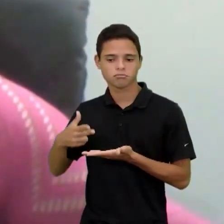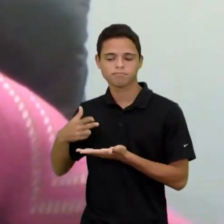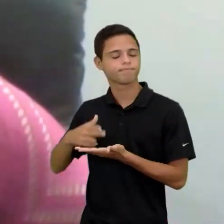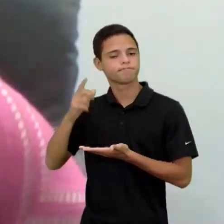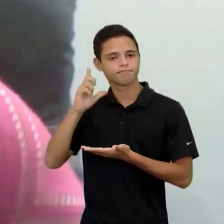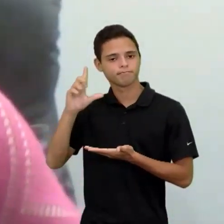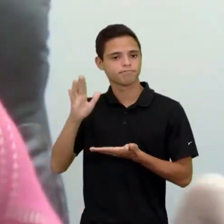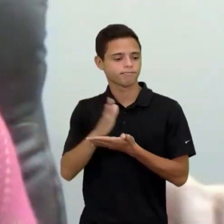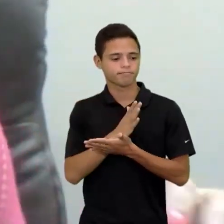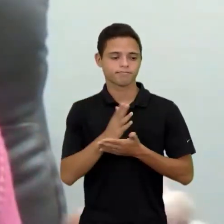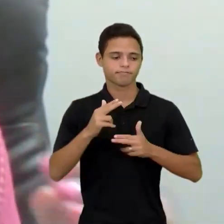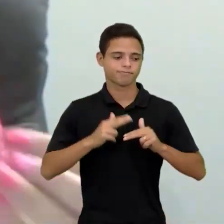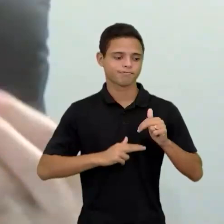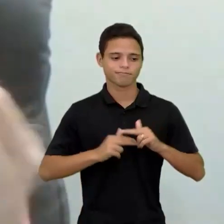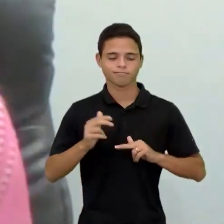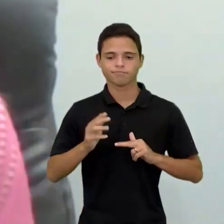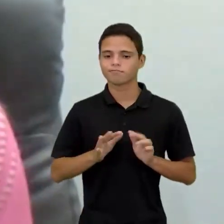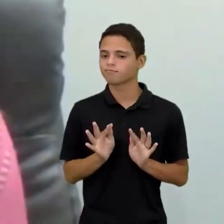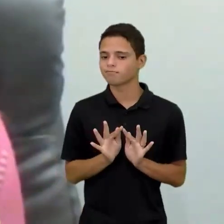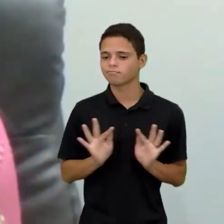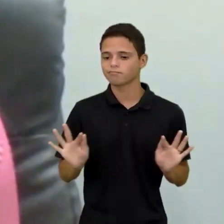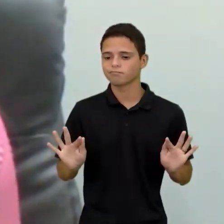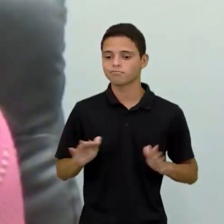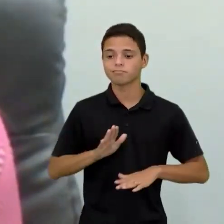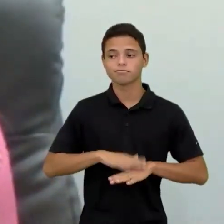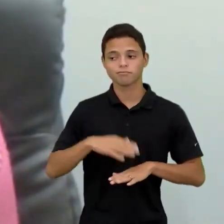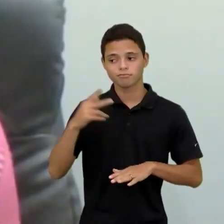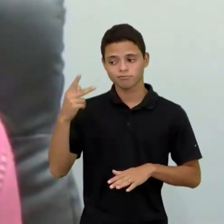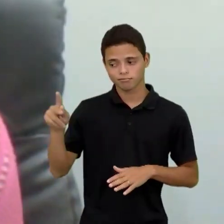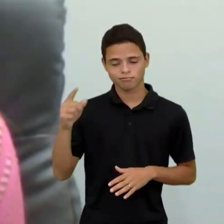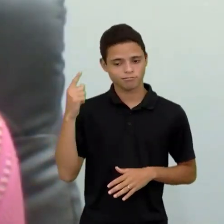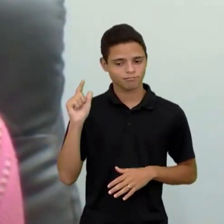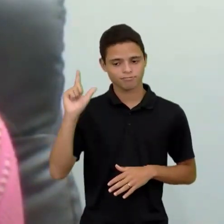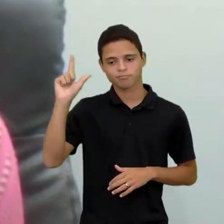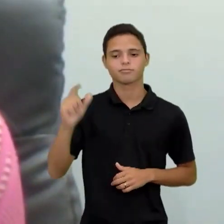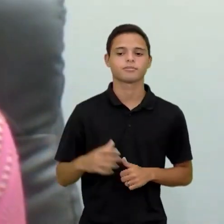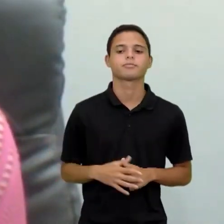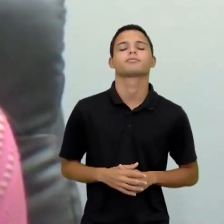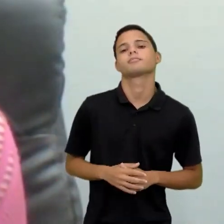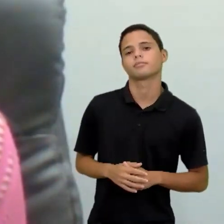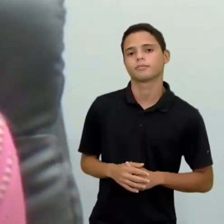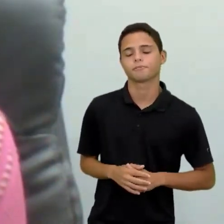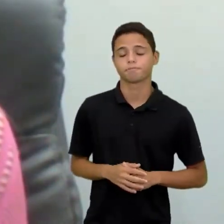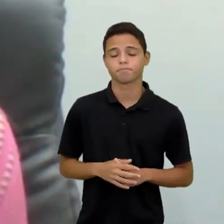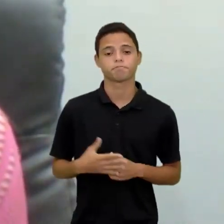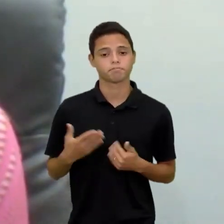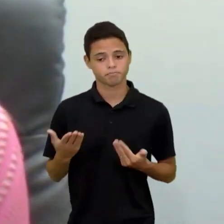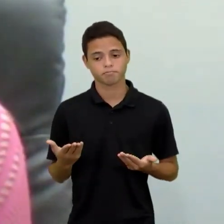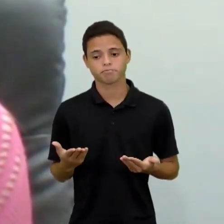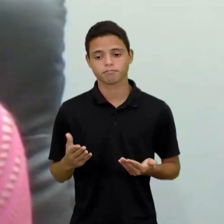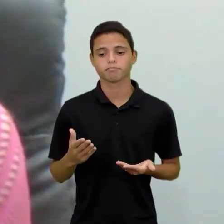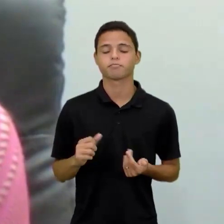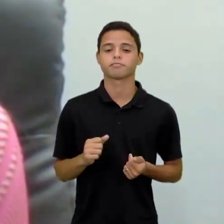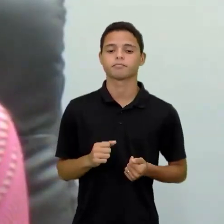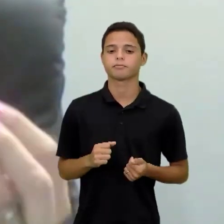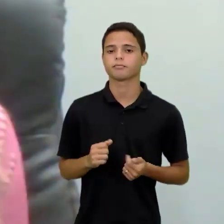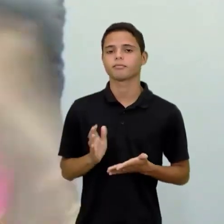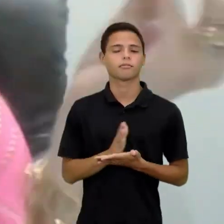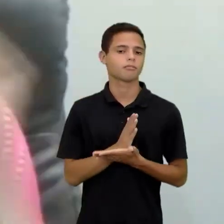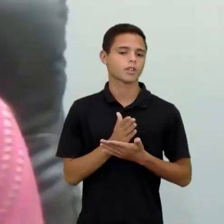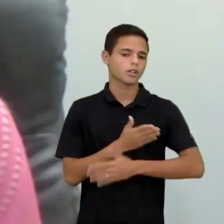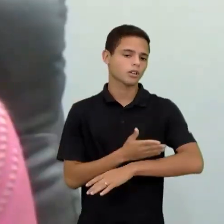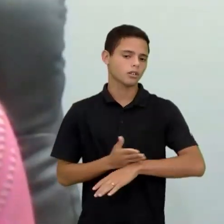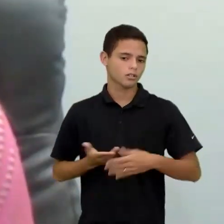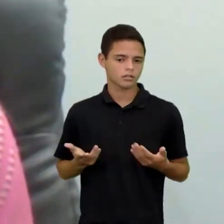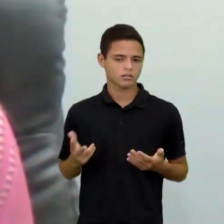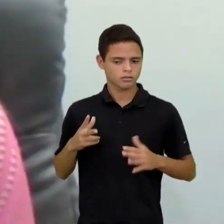alguns materiais que dão autonomia para o aluno fazer, né? Às vezes, para nós falar, uma tesoura,